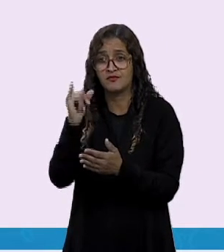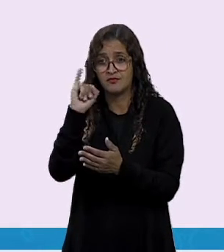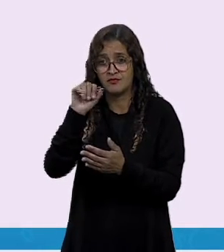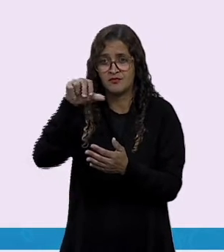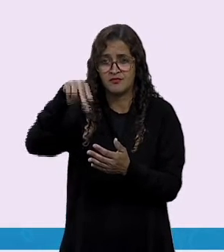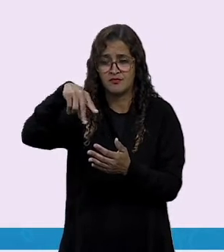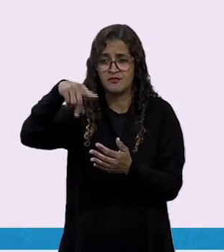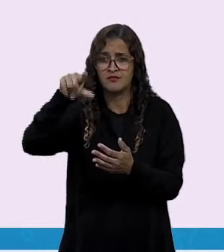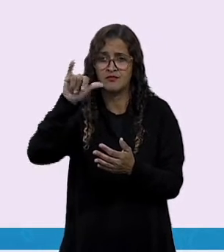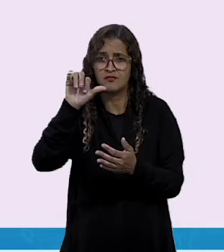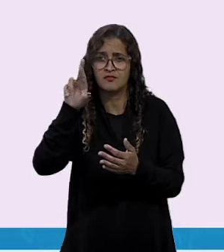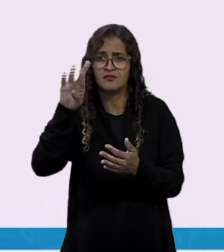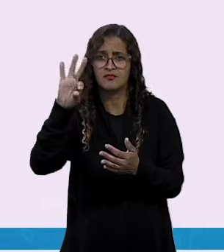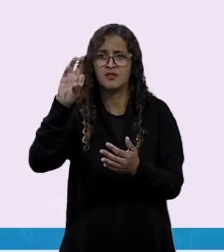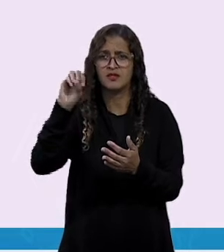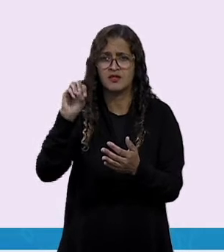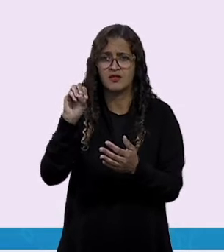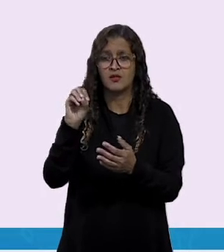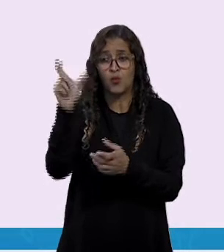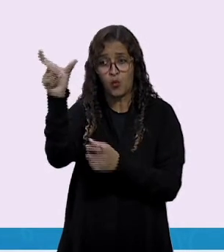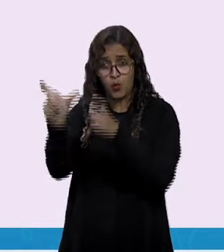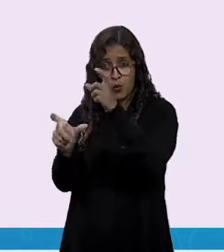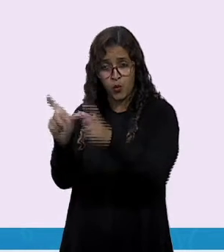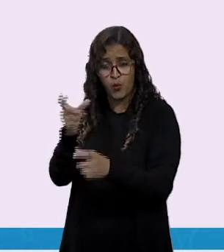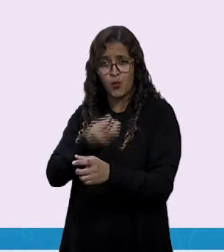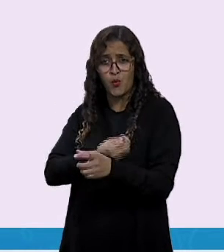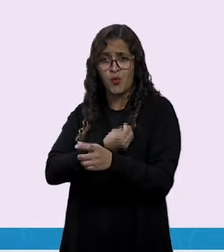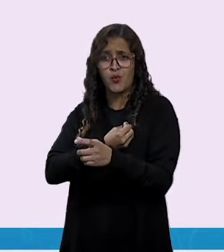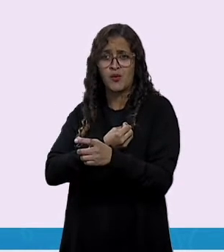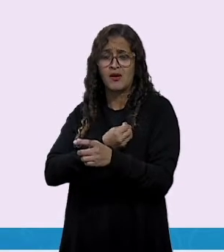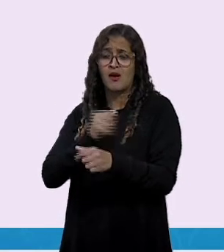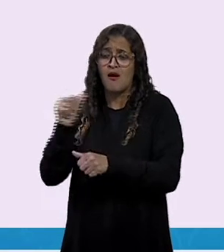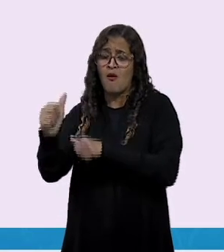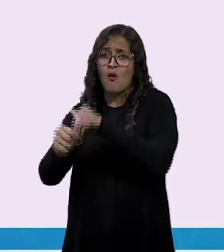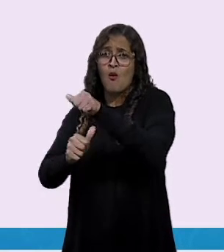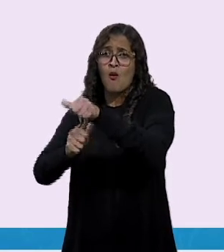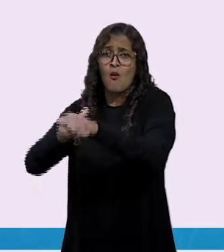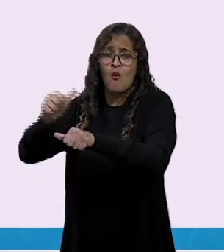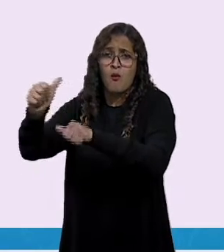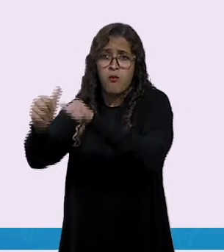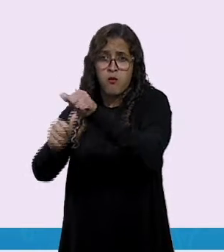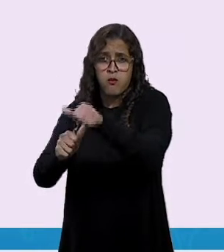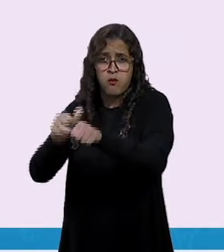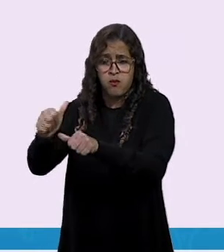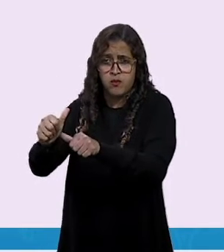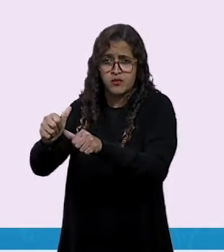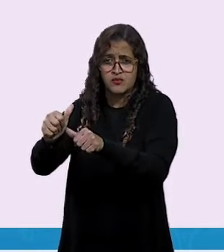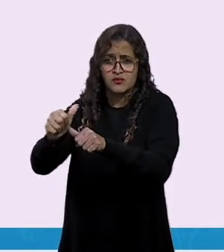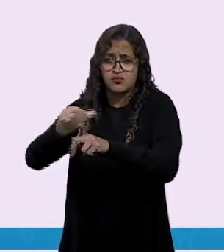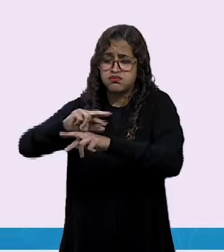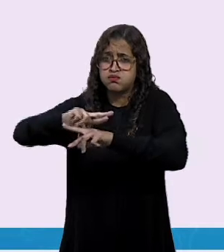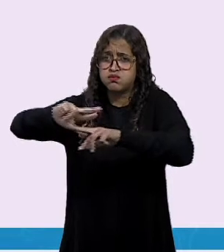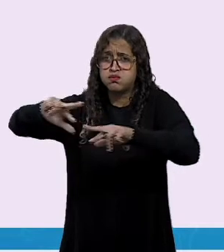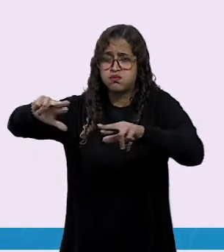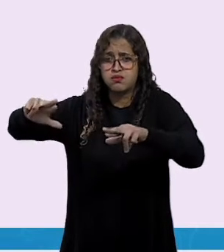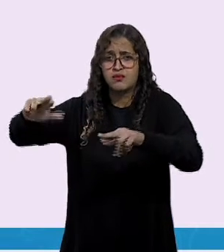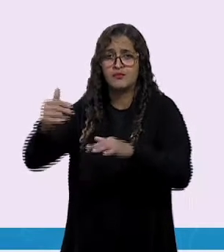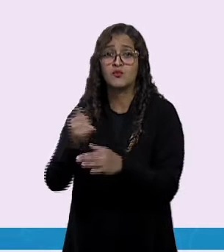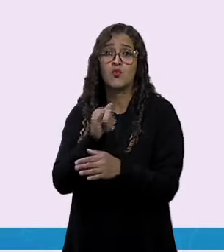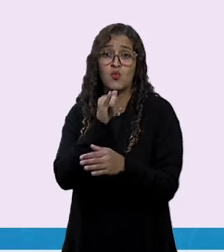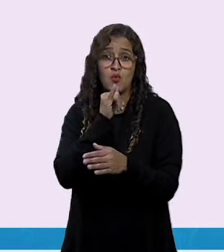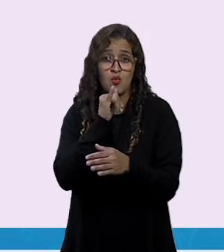passa por mudanças durante o seu desenvolvimento, por metamorfose. Então, a professora trouxe para vocês alguns exemplos de